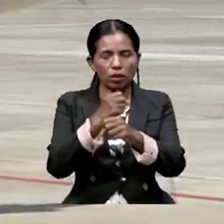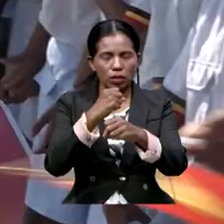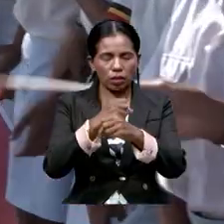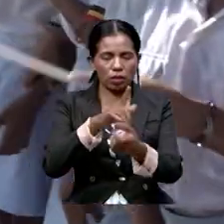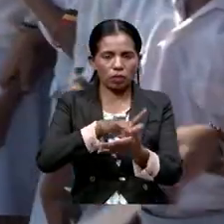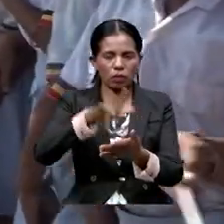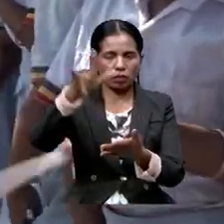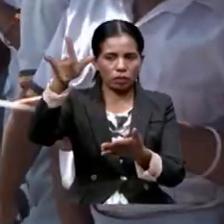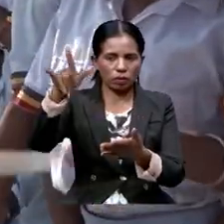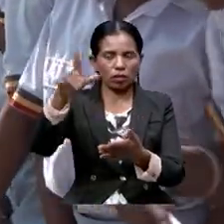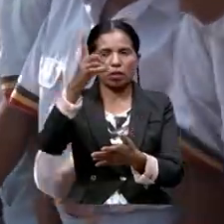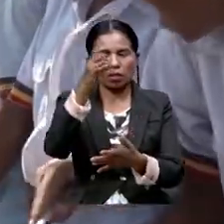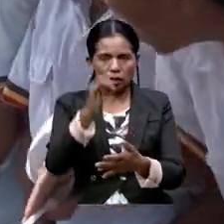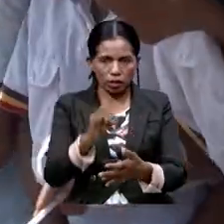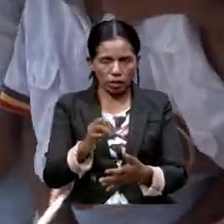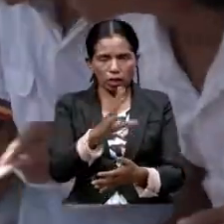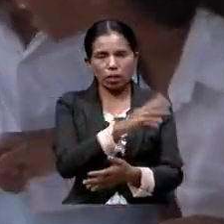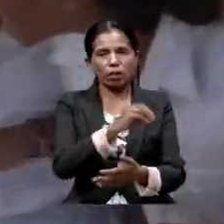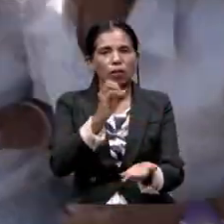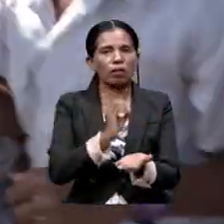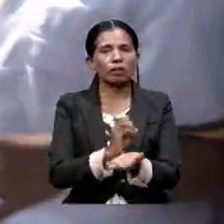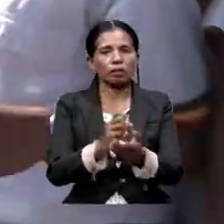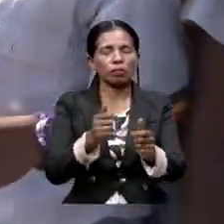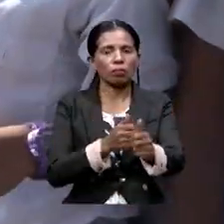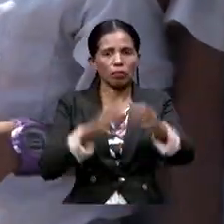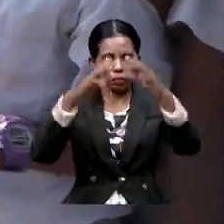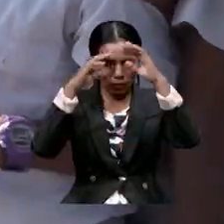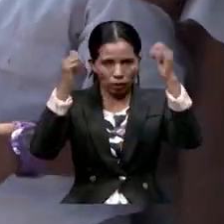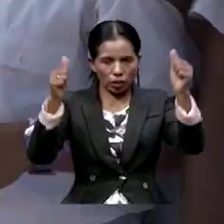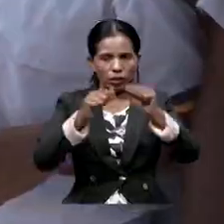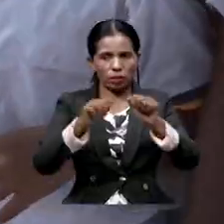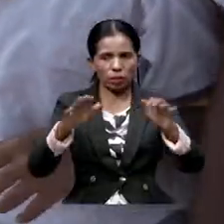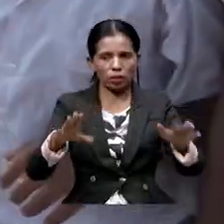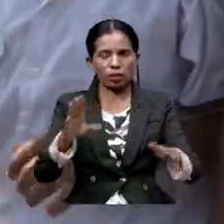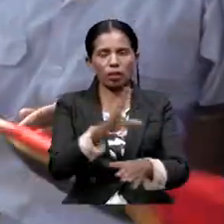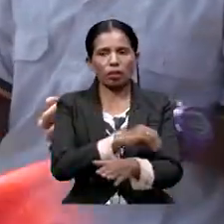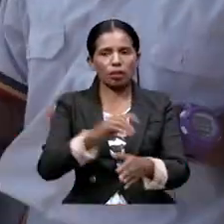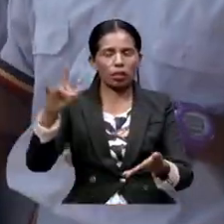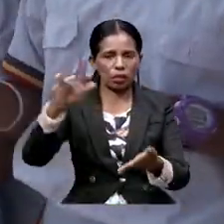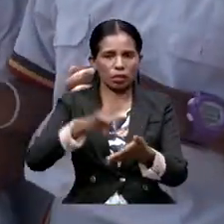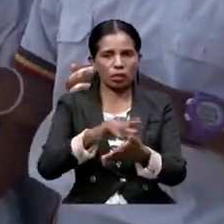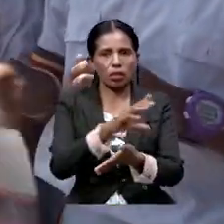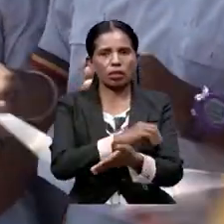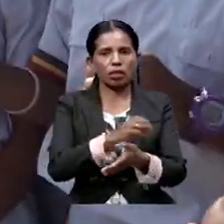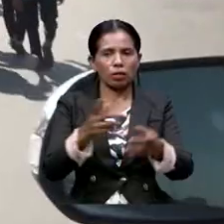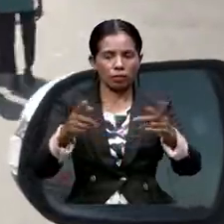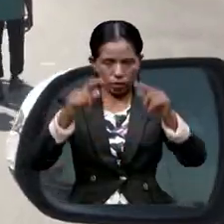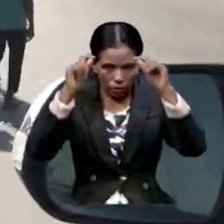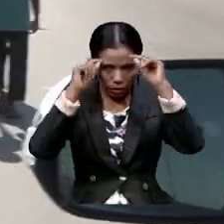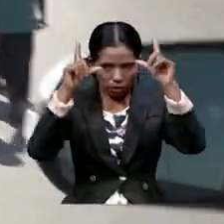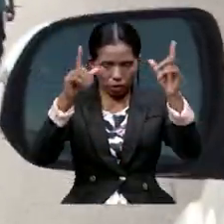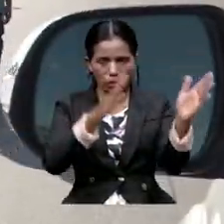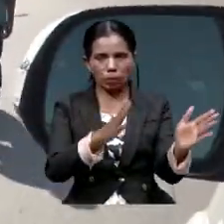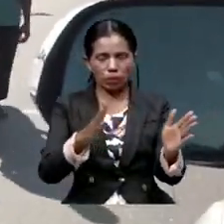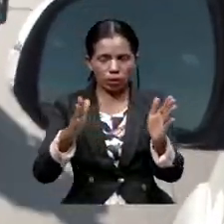voo entre Dili no Oikusi. Tuir presidente de administração de aeroportos e navegação área de Timor-Leste,